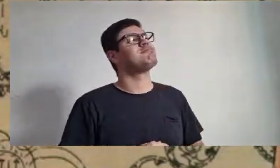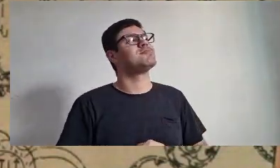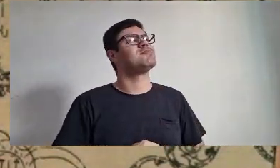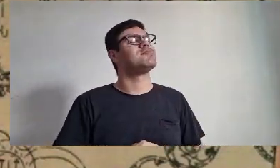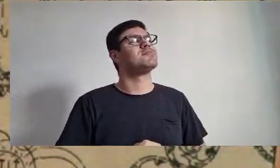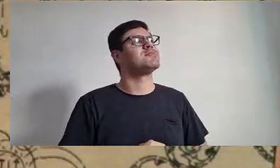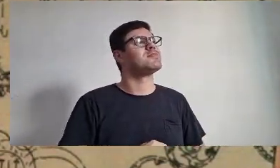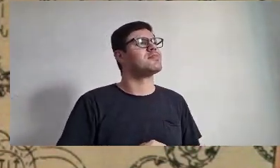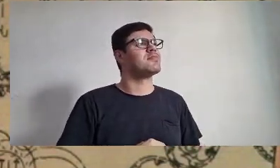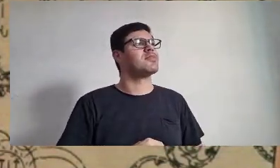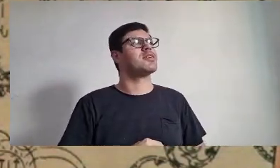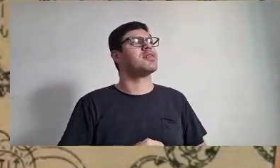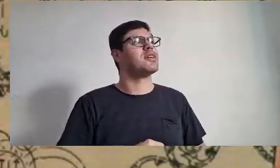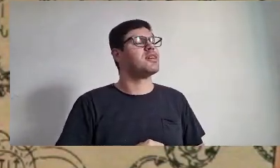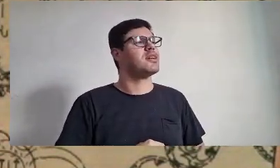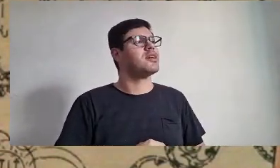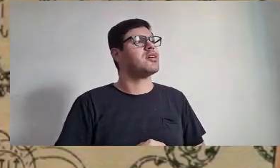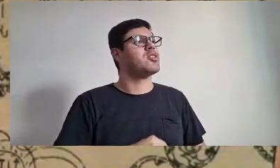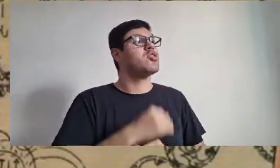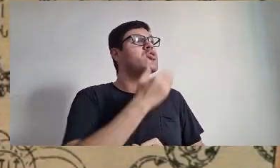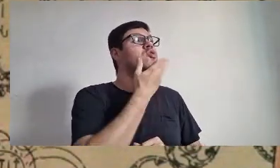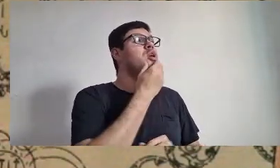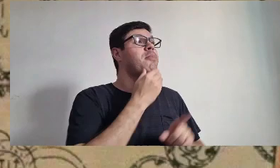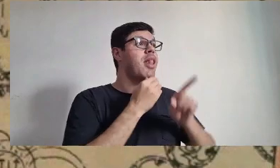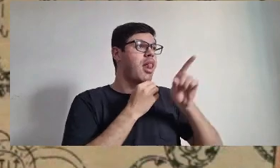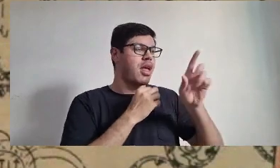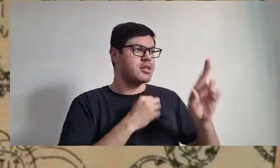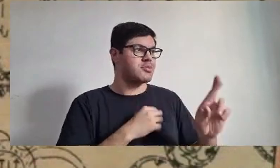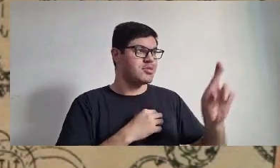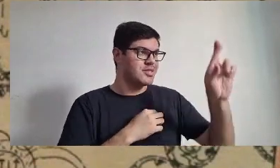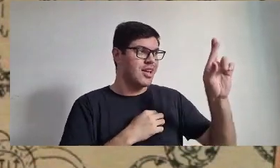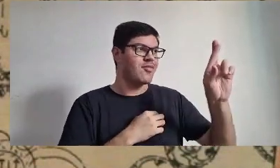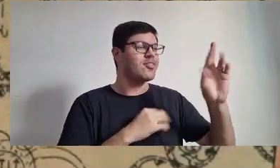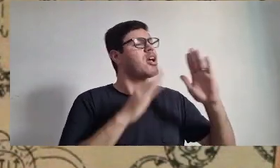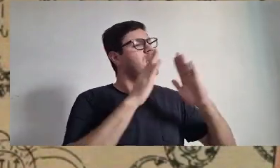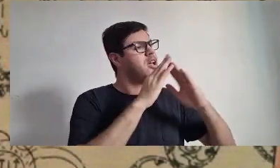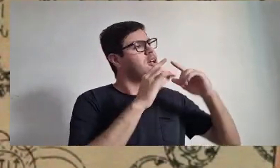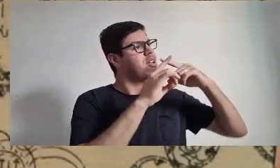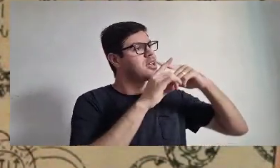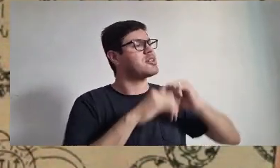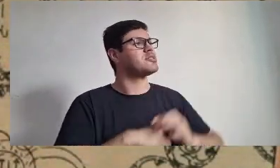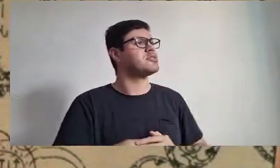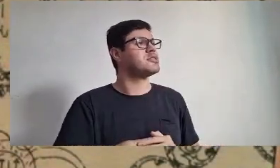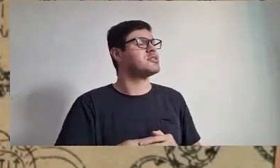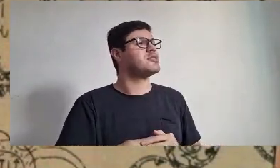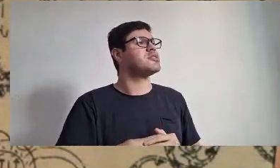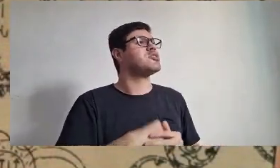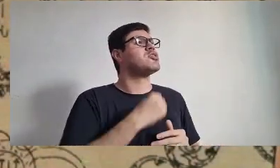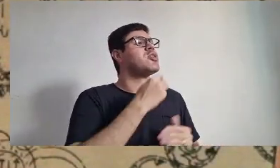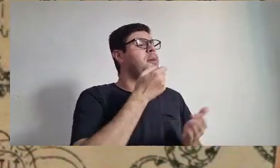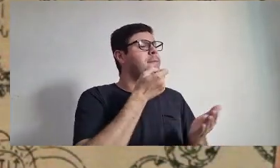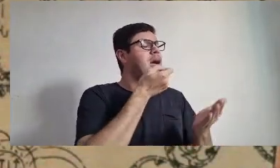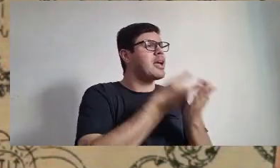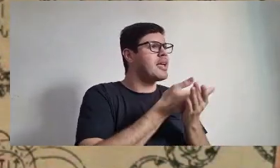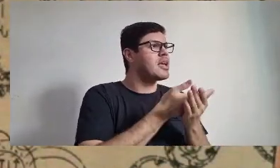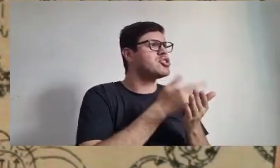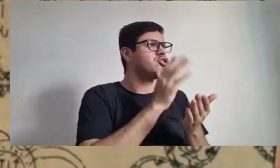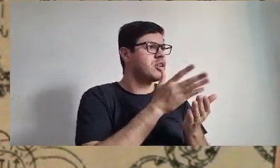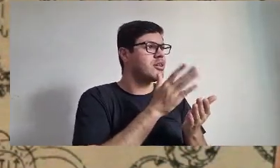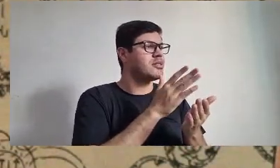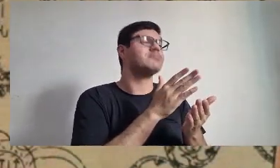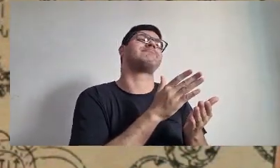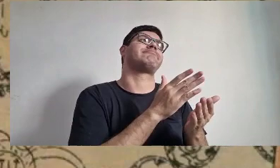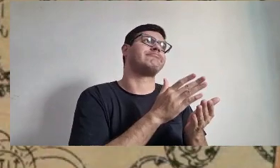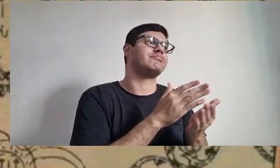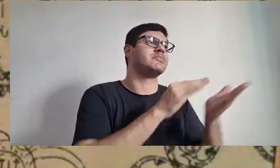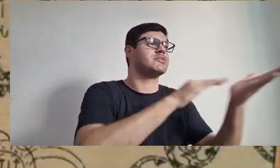o cartorário é membro da igreja. Se o senhor não quiser vir, depois que assinou, pagou, ele trouxe o